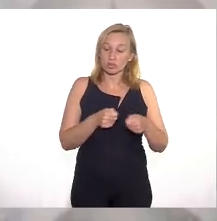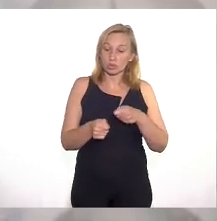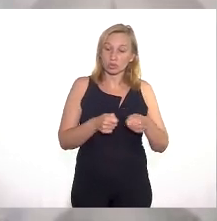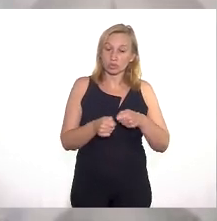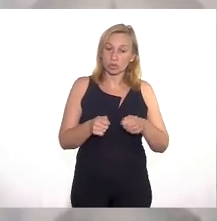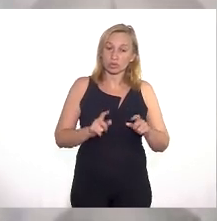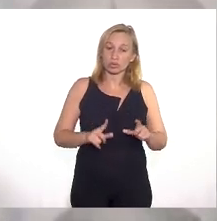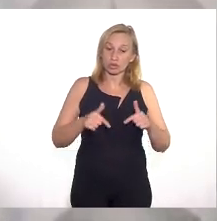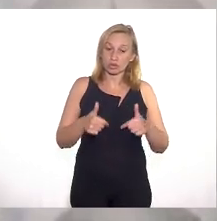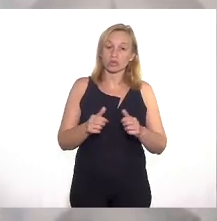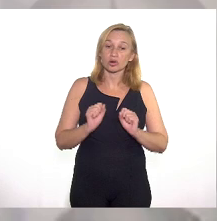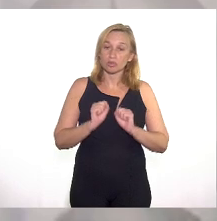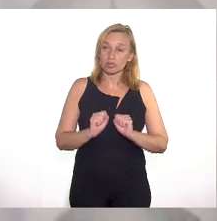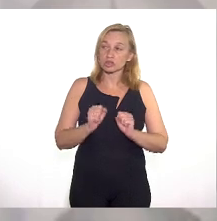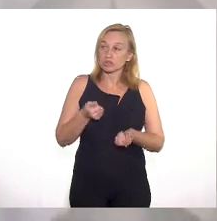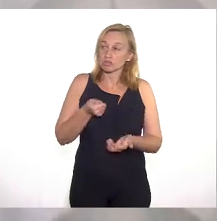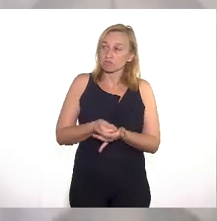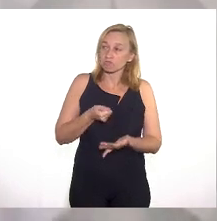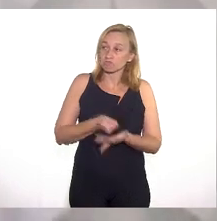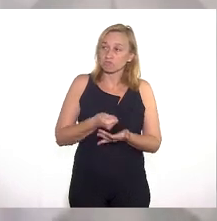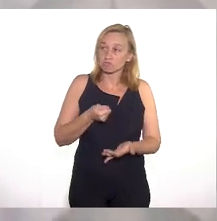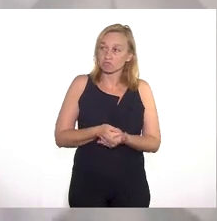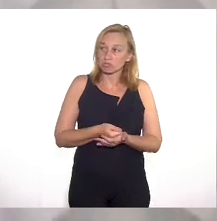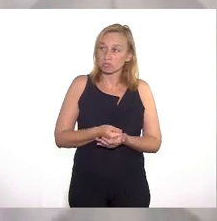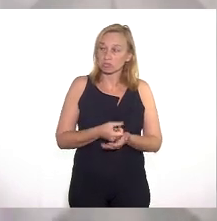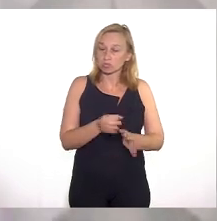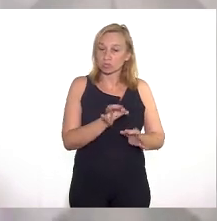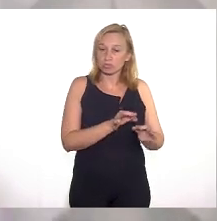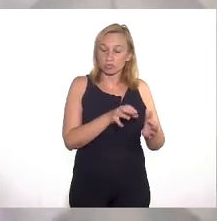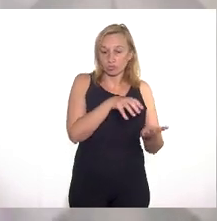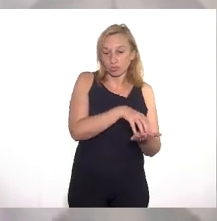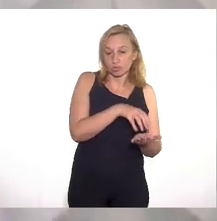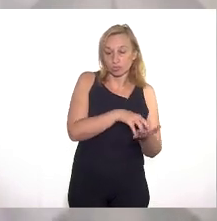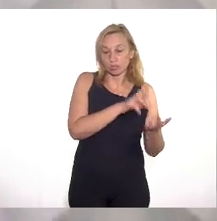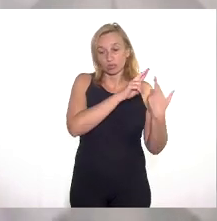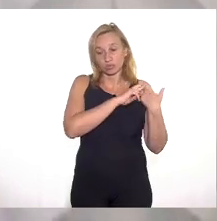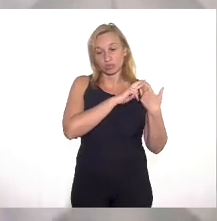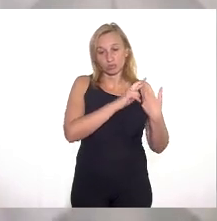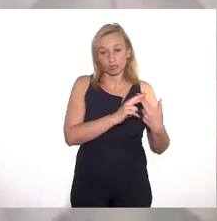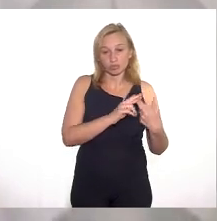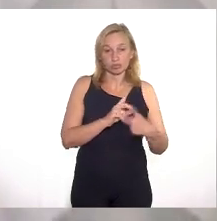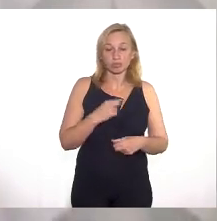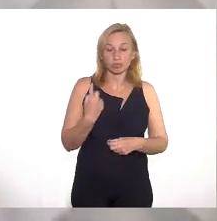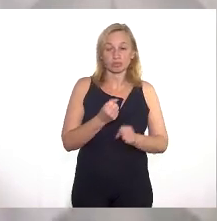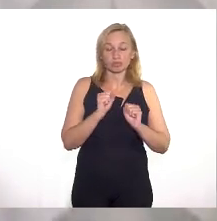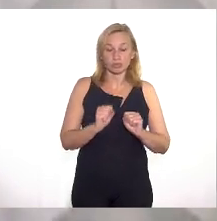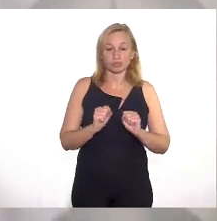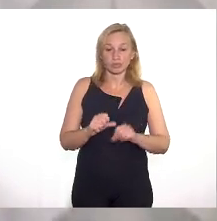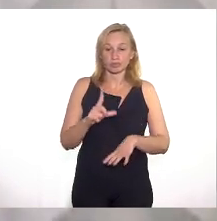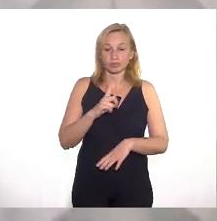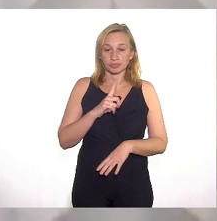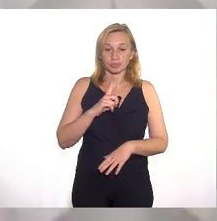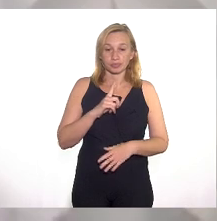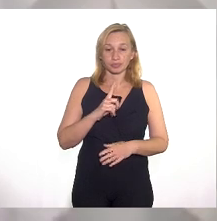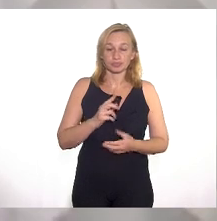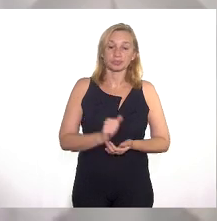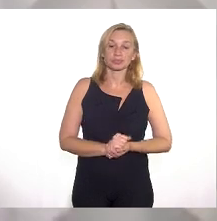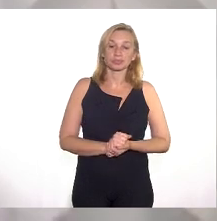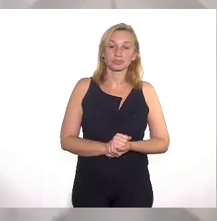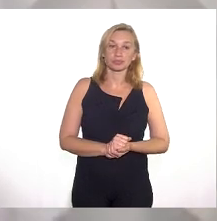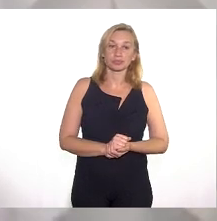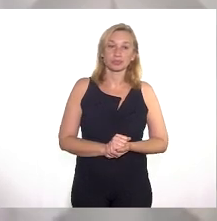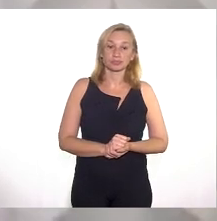que possamos exigir dos organismos responsáveis, que a gente possa ter aqui uma versão